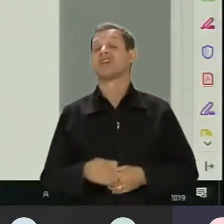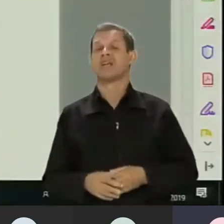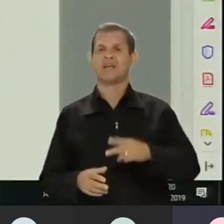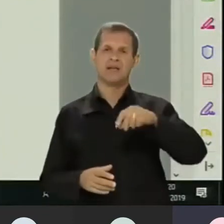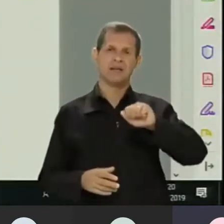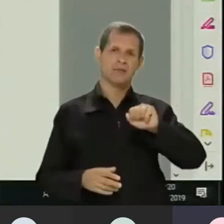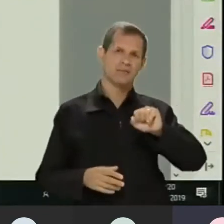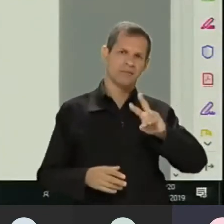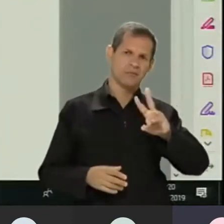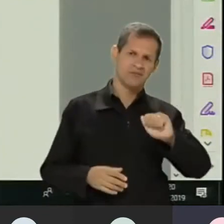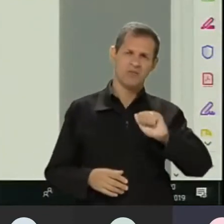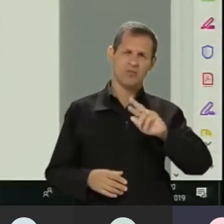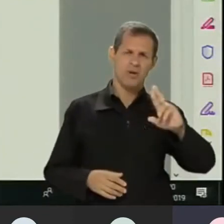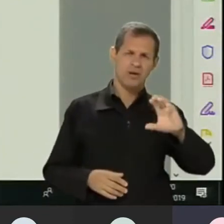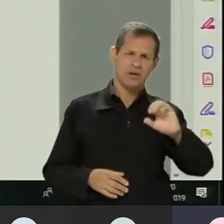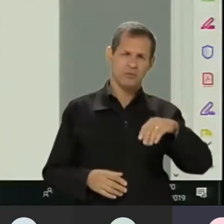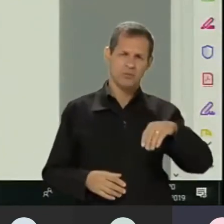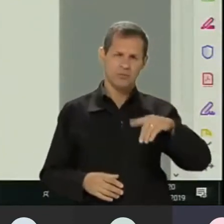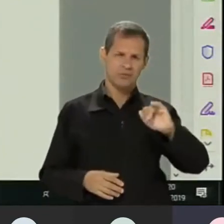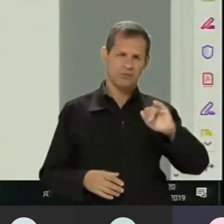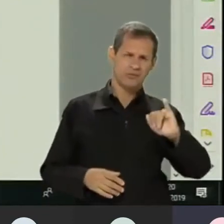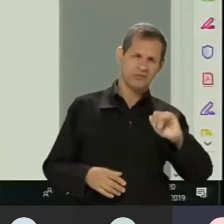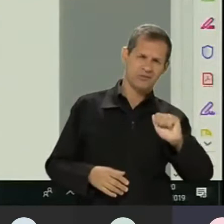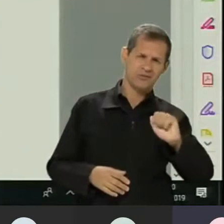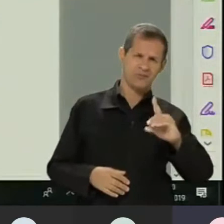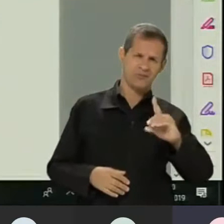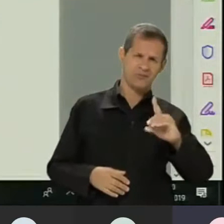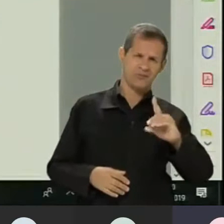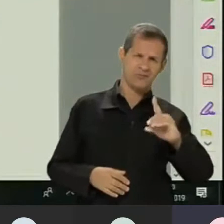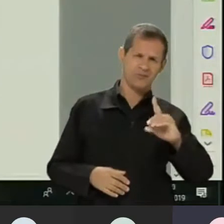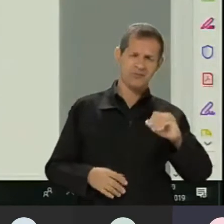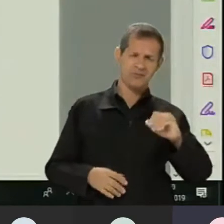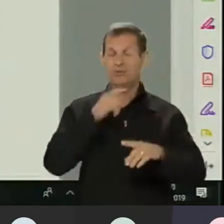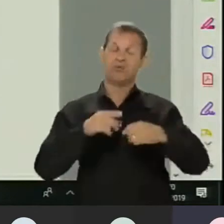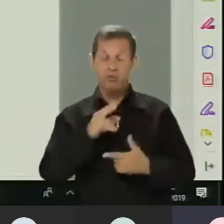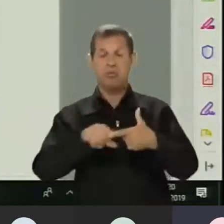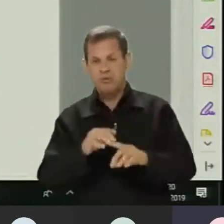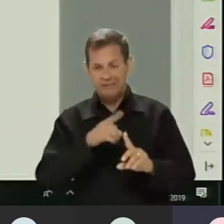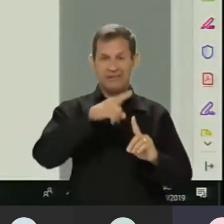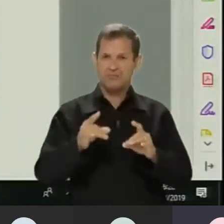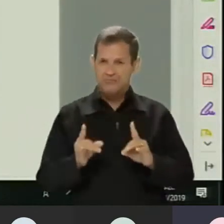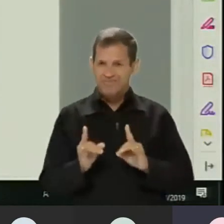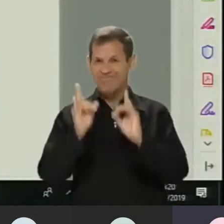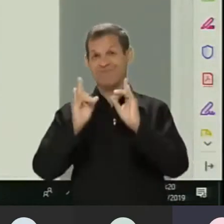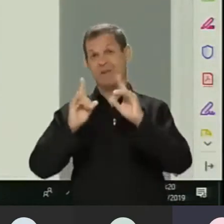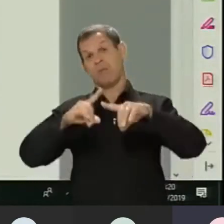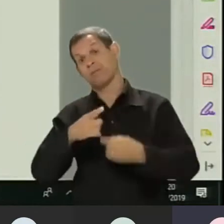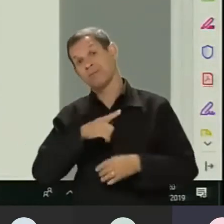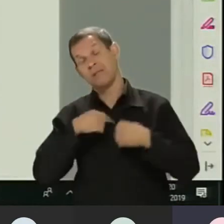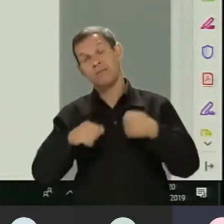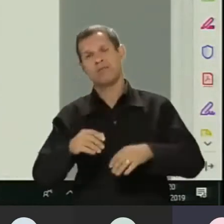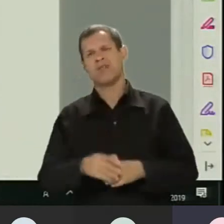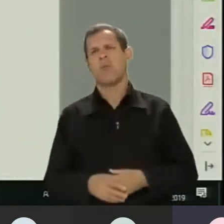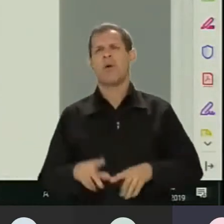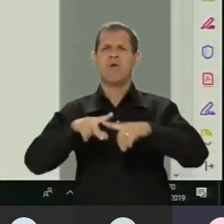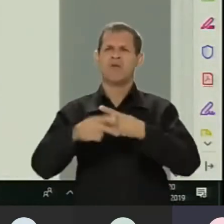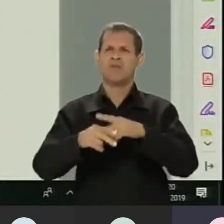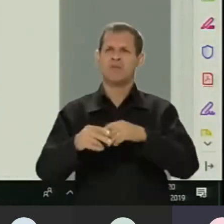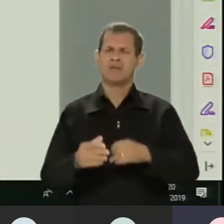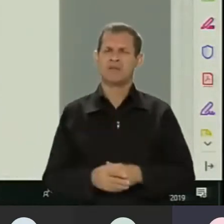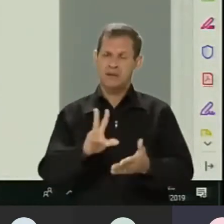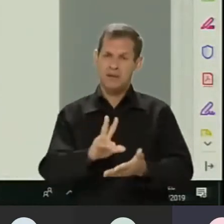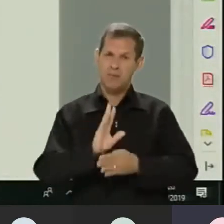seria passivo? Um ar-condicionado não seria passivo, então você não conseguiu resolver as questões de desempenho térmico dessa edificação, aí você precisa colocar